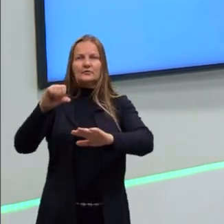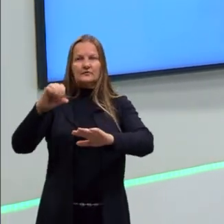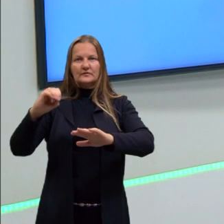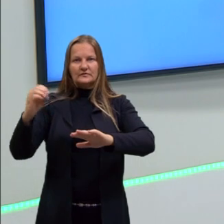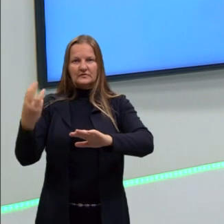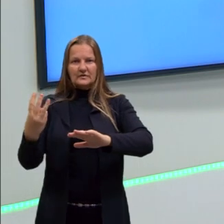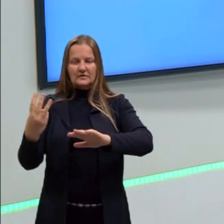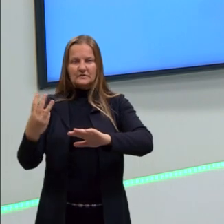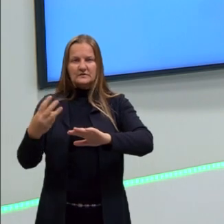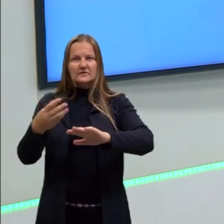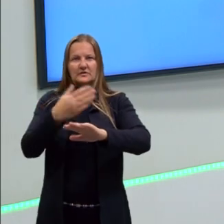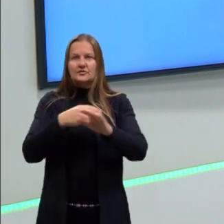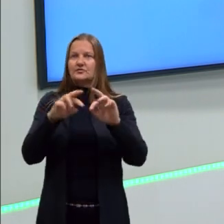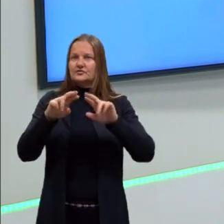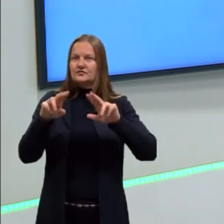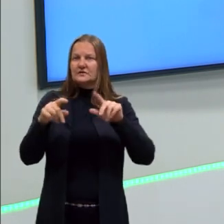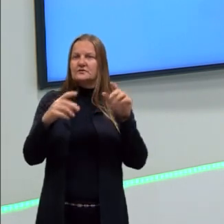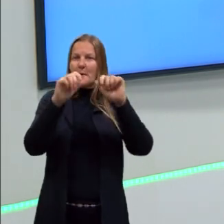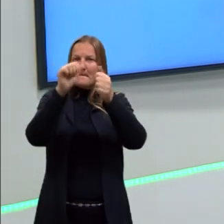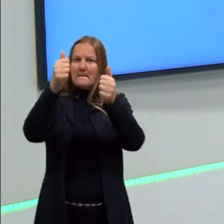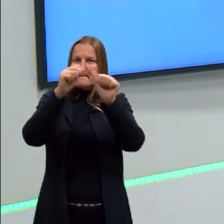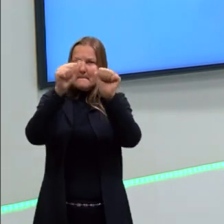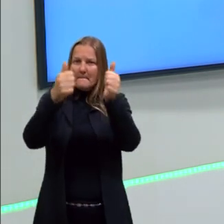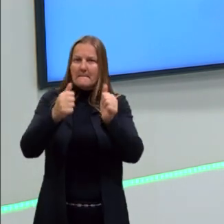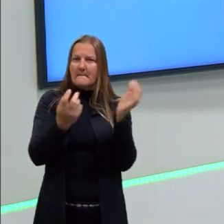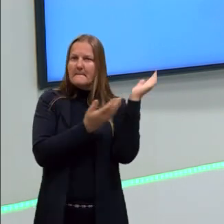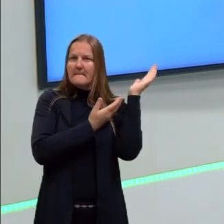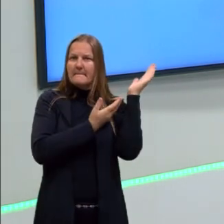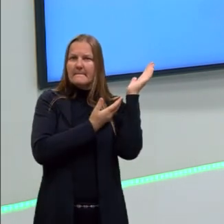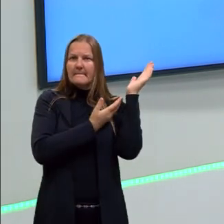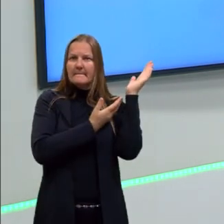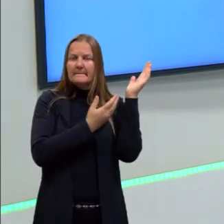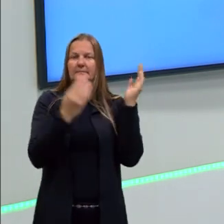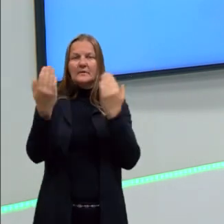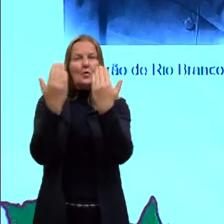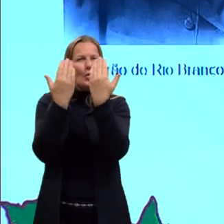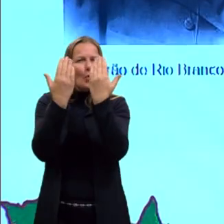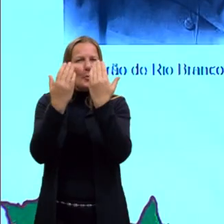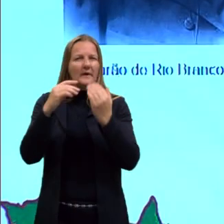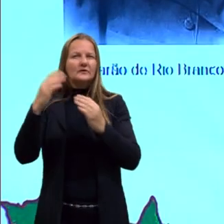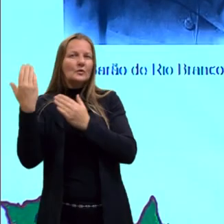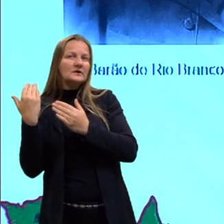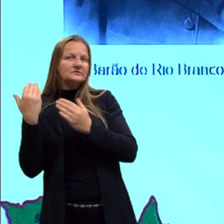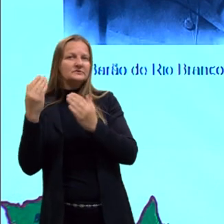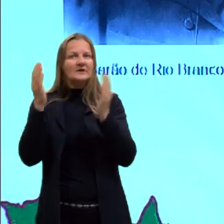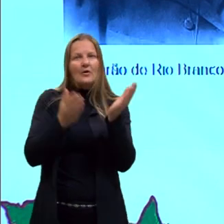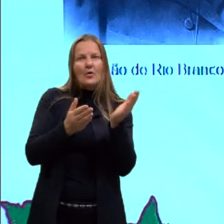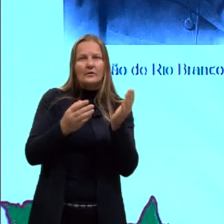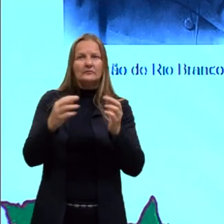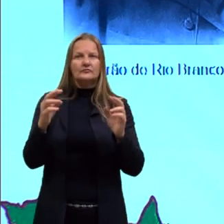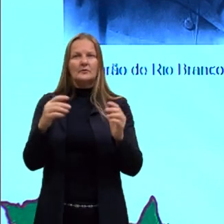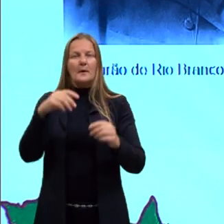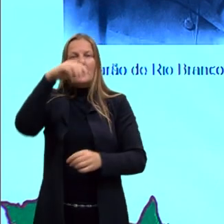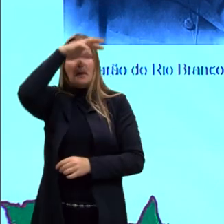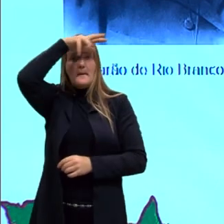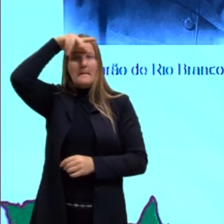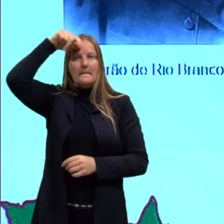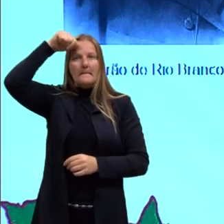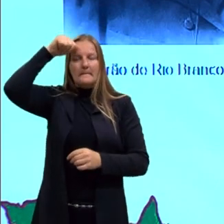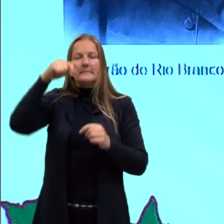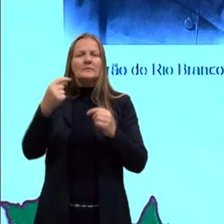nós tínhamos nesse mapinha aqui ó vai mostrando para vocês não é o tamanho né alguns estados Olha que o Mato Grosso era